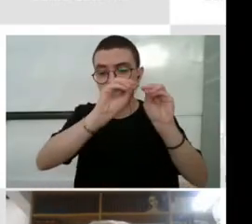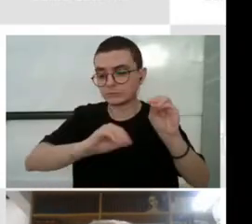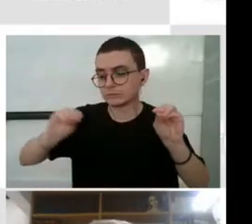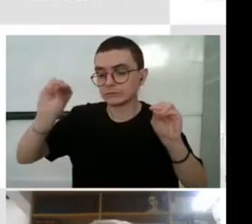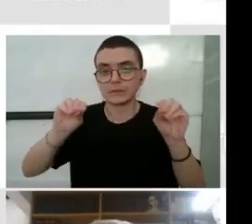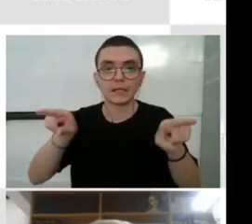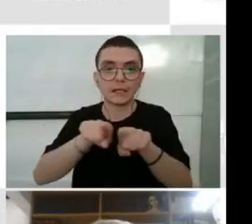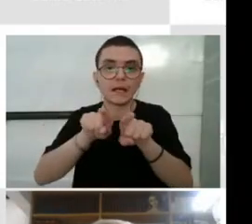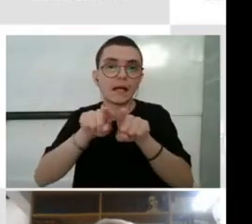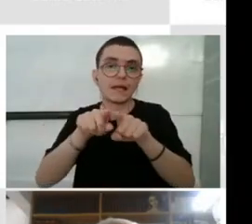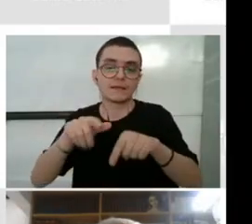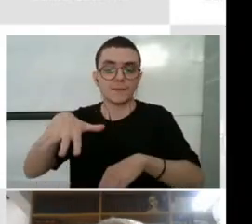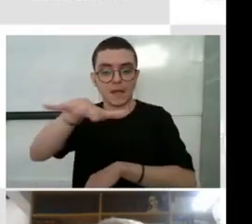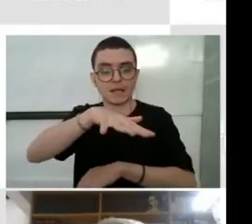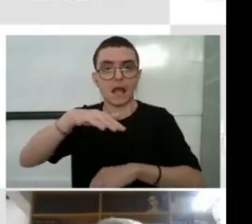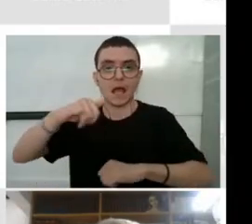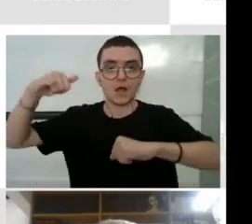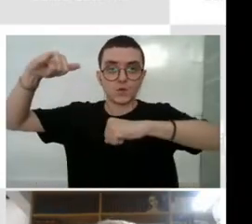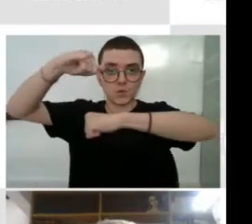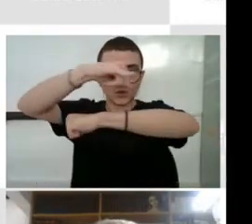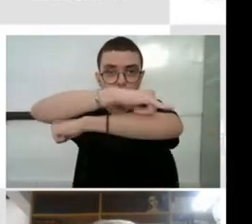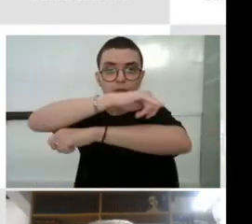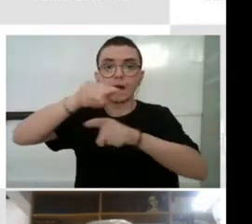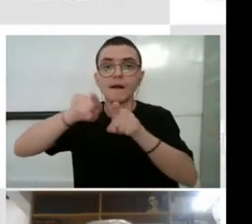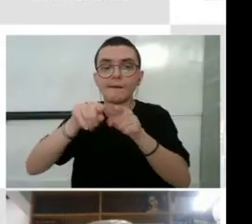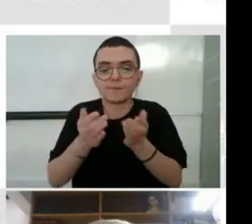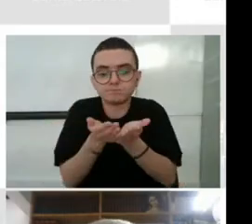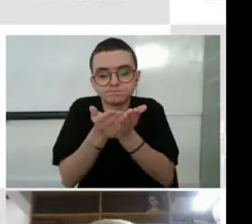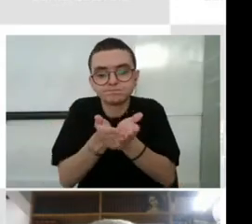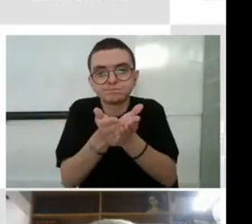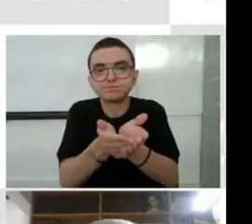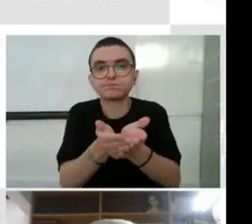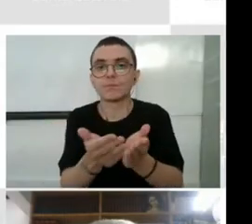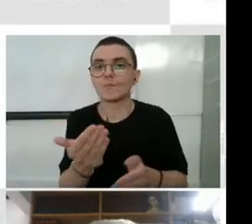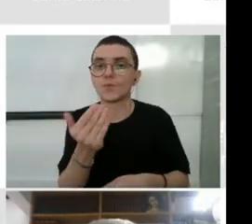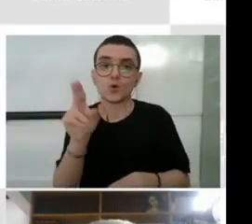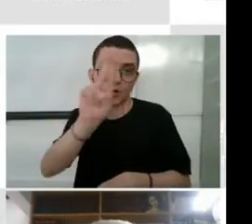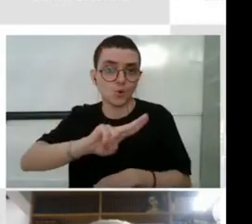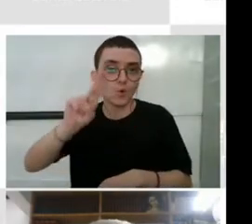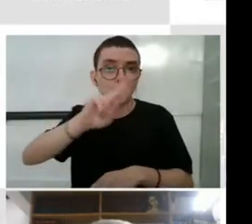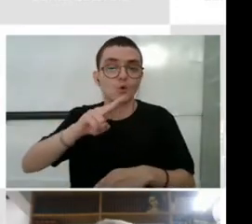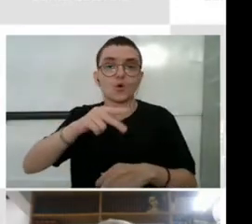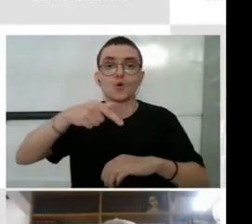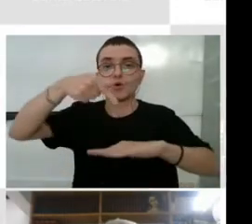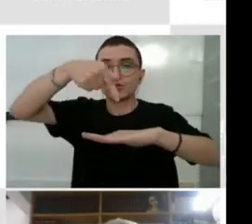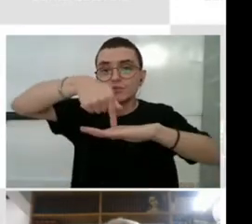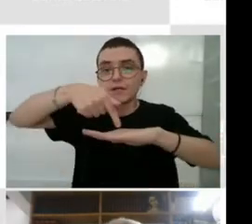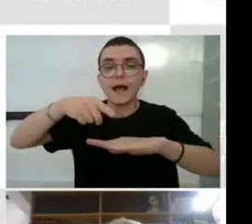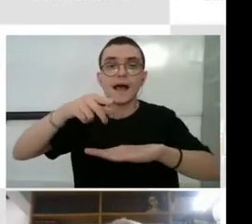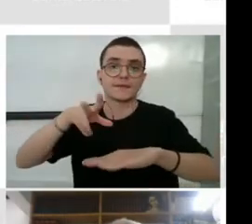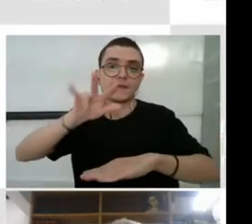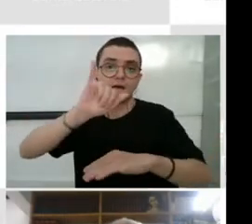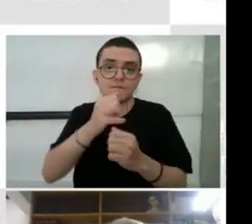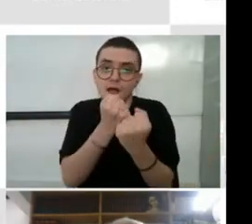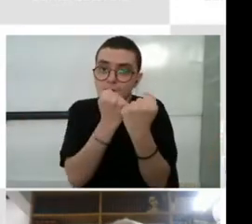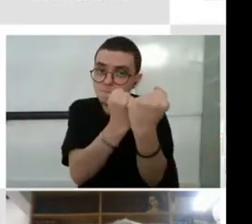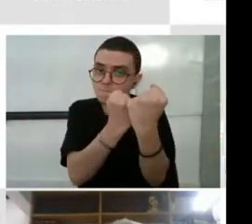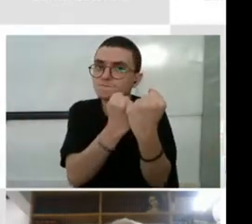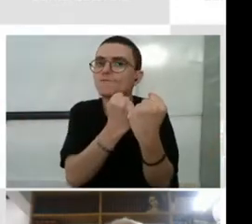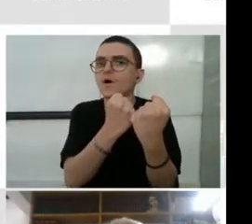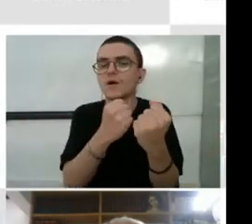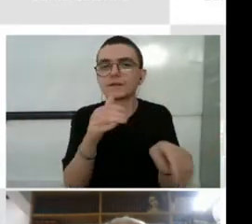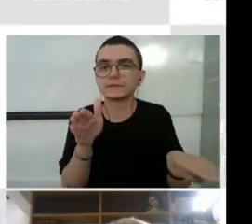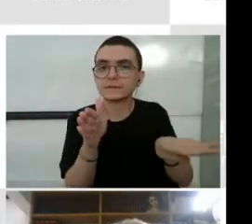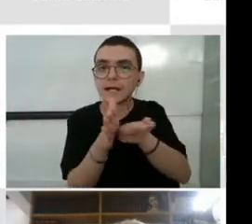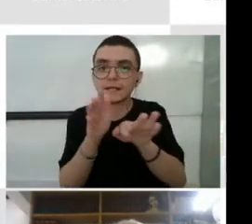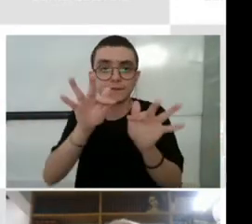aviação e marítimo. A demanda de gás, finalmente, permanecerá forte até o final do século, provavelmente permanecendo nos níveis